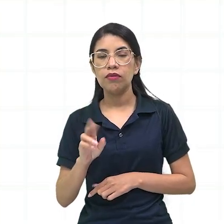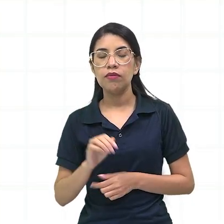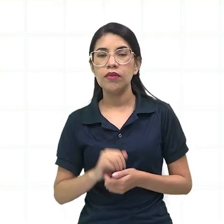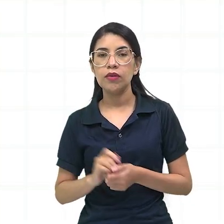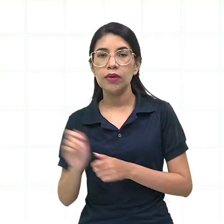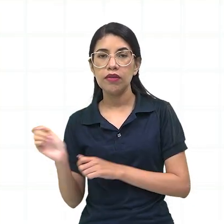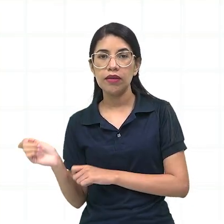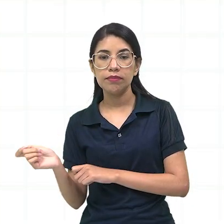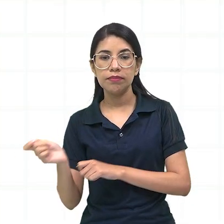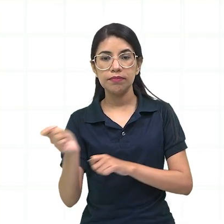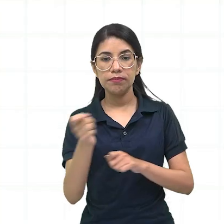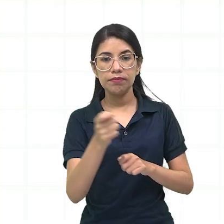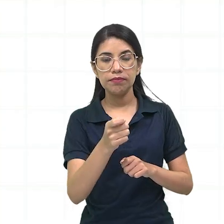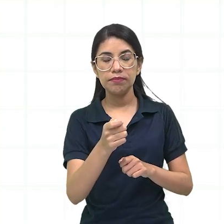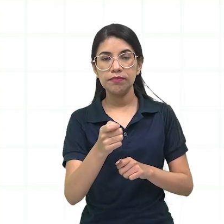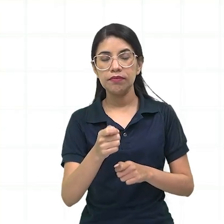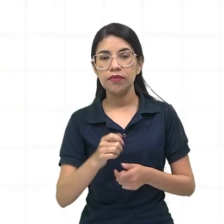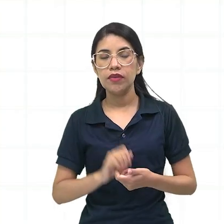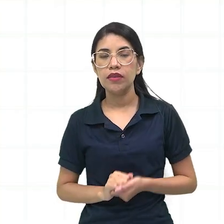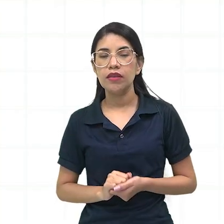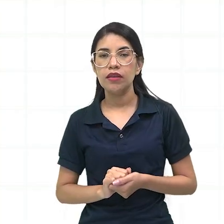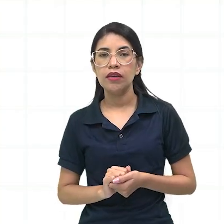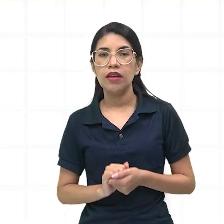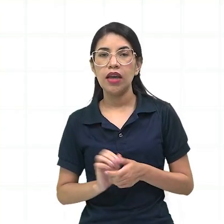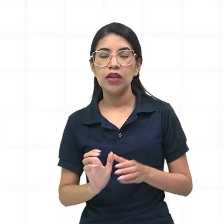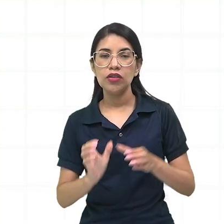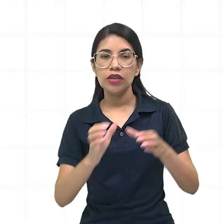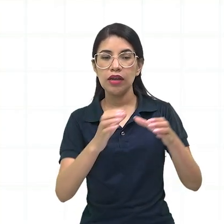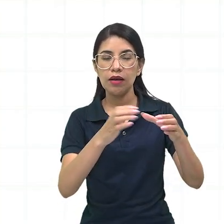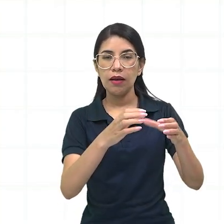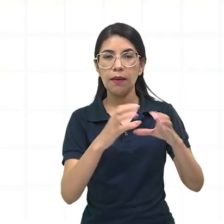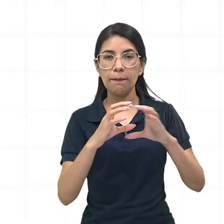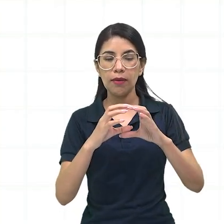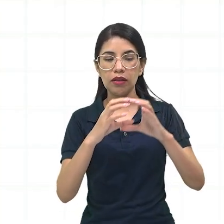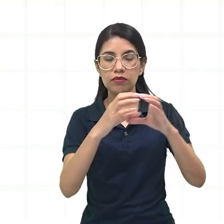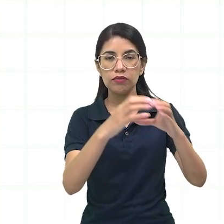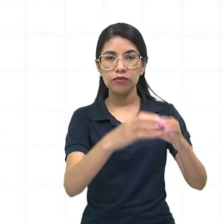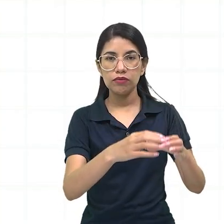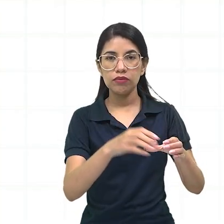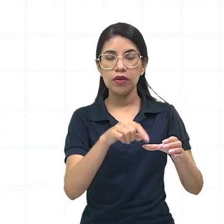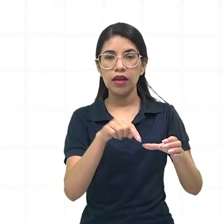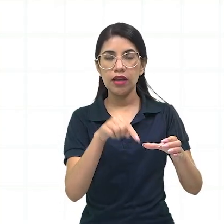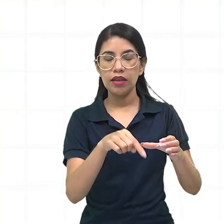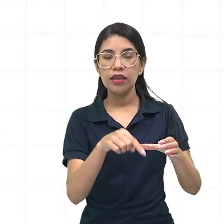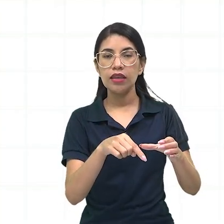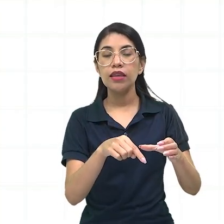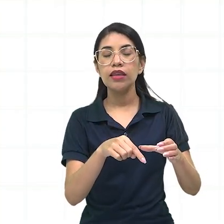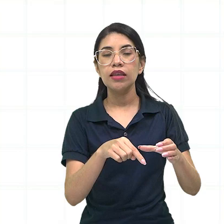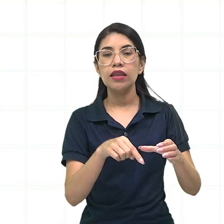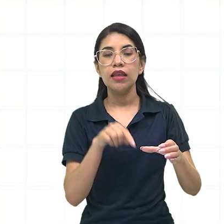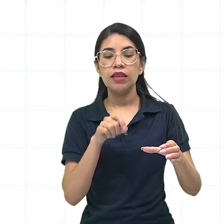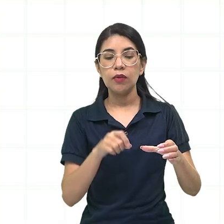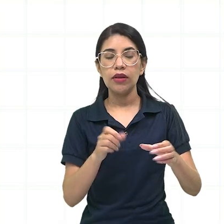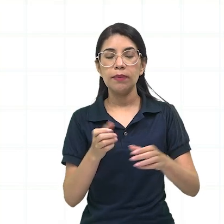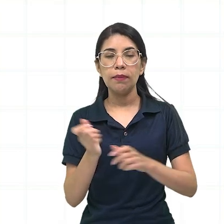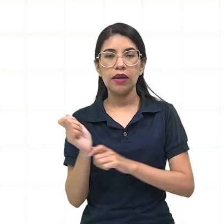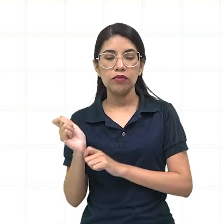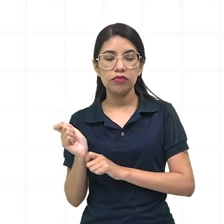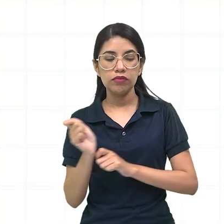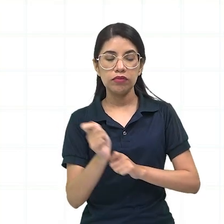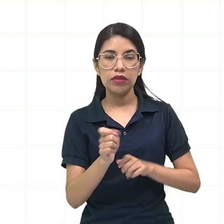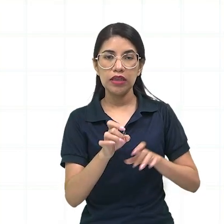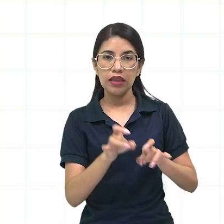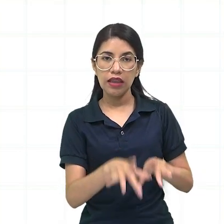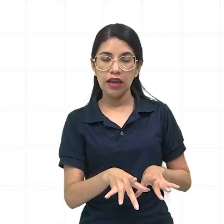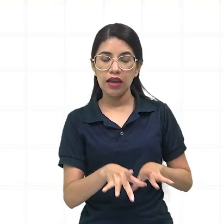bola e ela cai em algum ponto por aqui, esse rebatedor ele larga o taco e sai